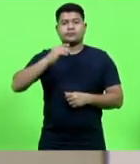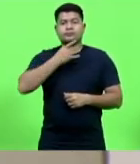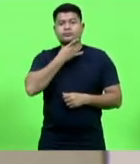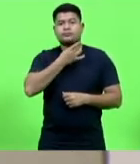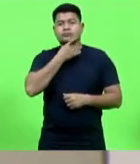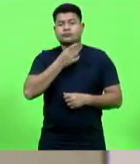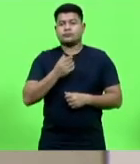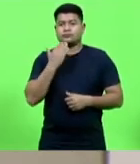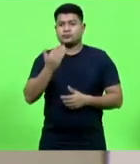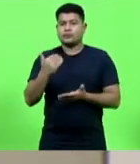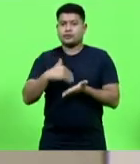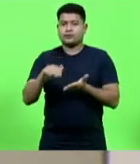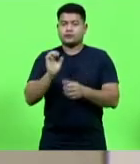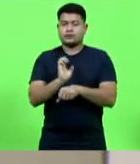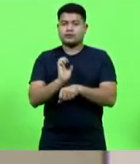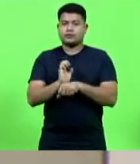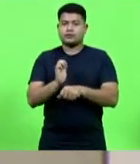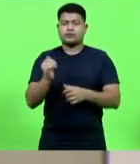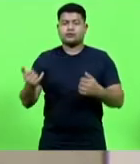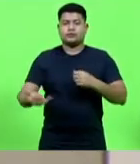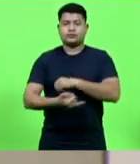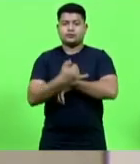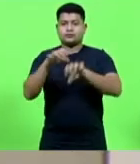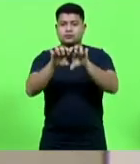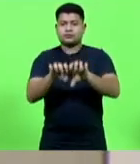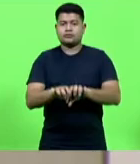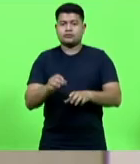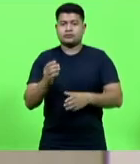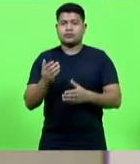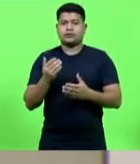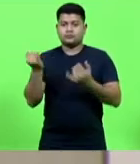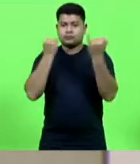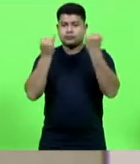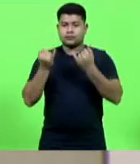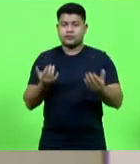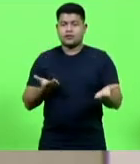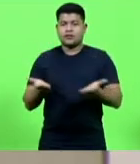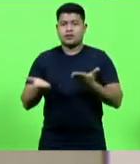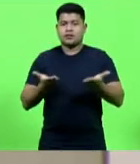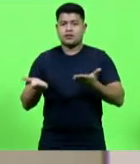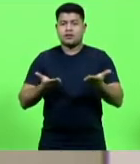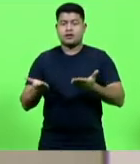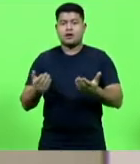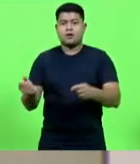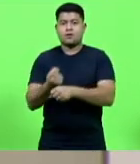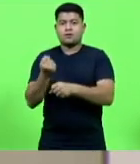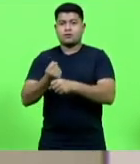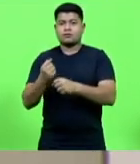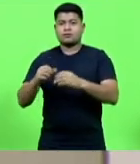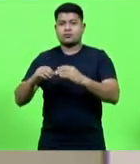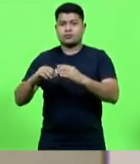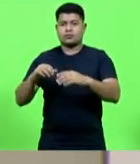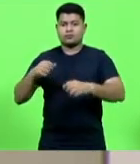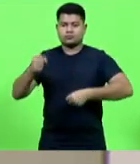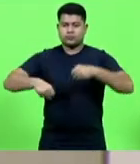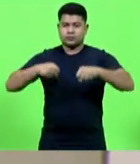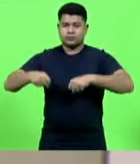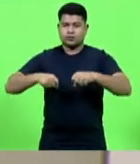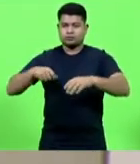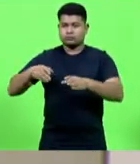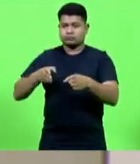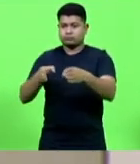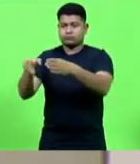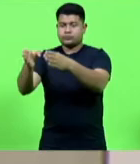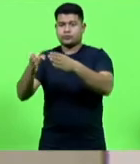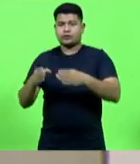secretário de Estado da Infraestrutura informações acerca da licitação para a construção de uma ciclovia na SC400, que liga os bairros